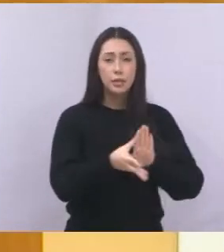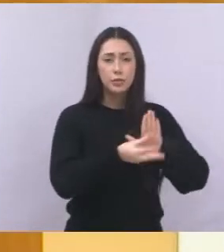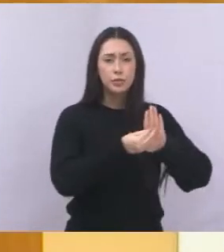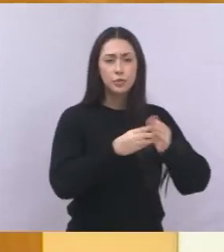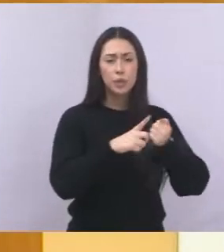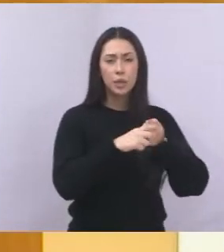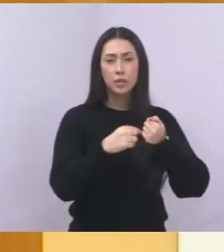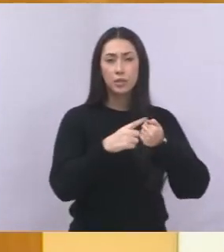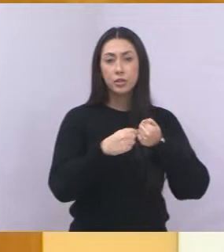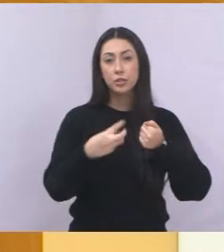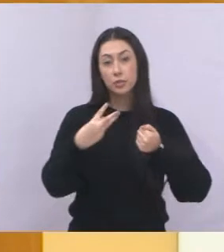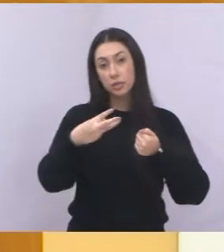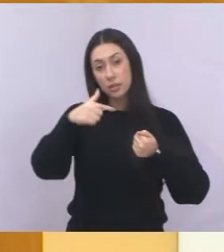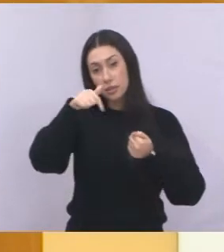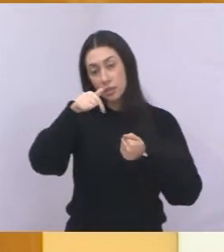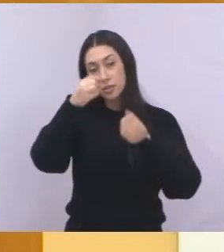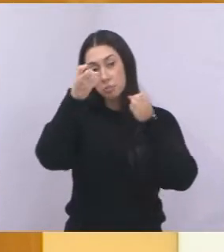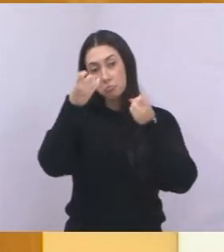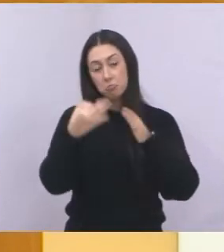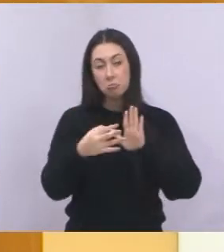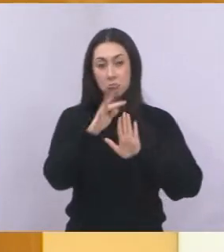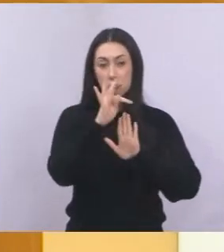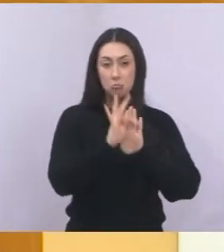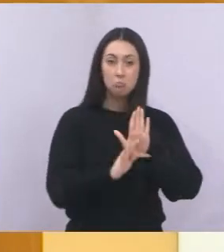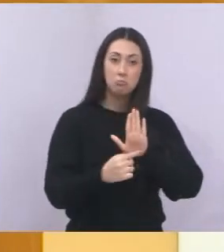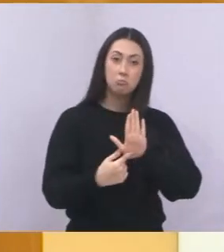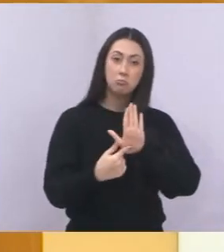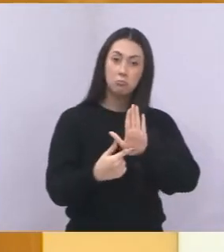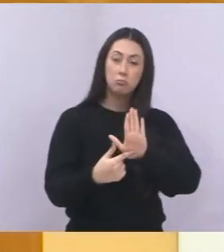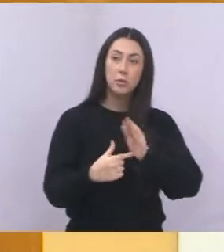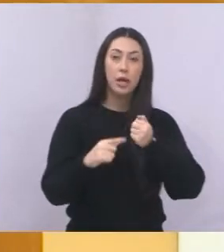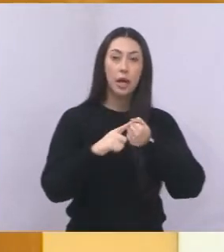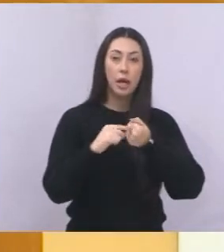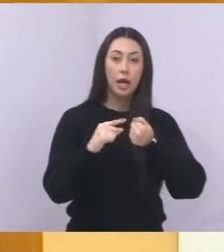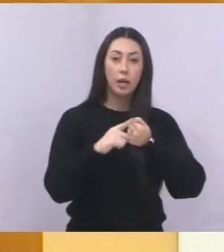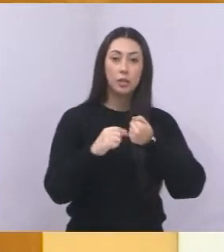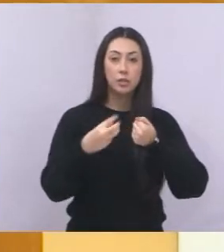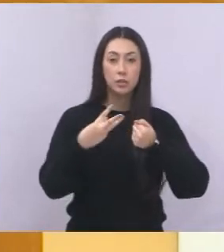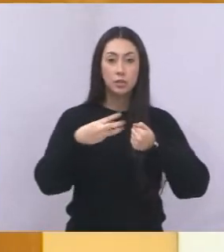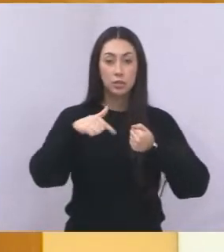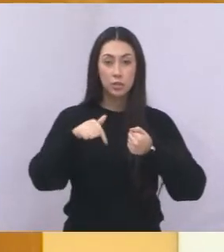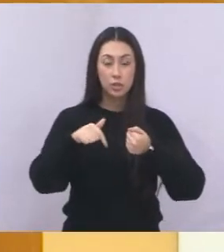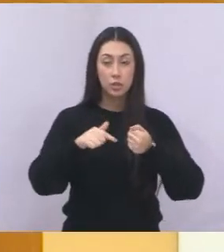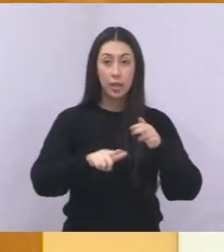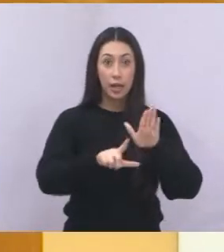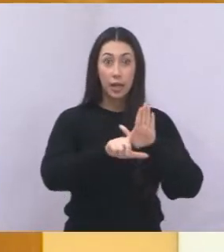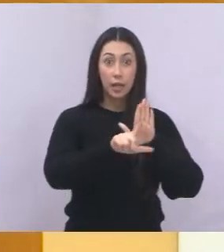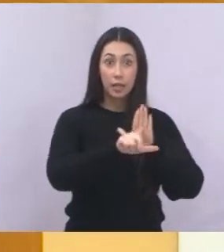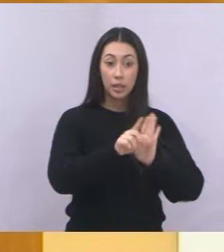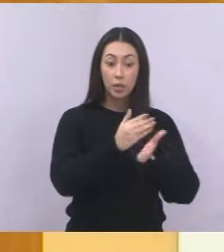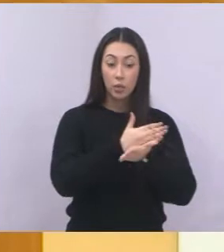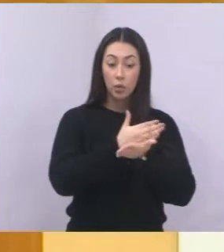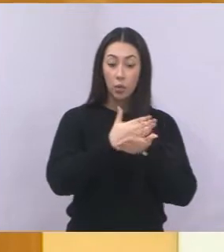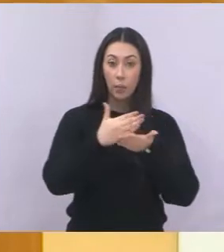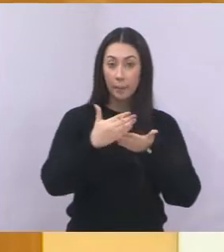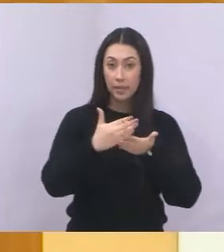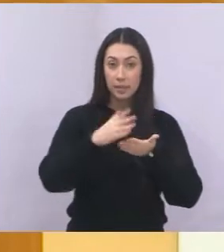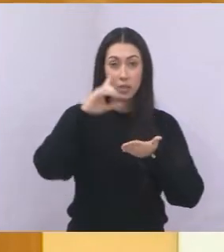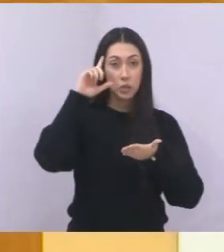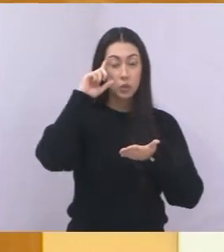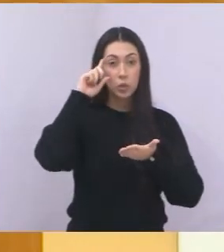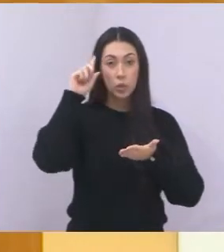lei complementar, que passa a ter a seguinte redação. Artigo 37. Esta lei complementar entra em vigor na data de sua